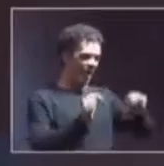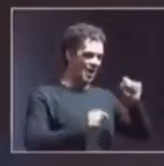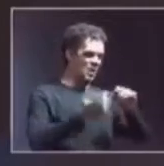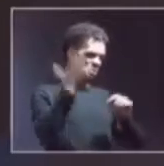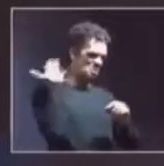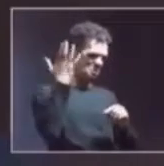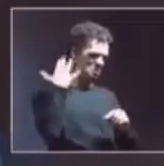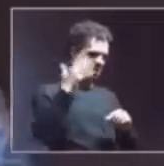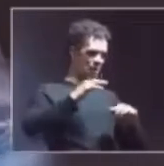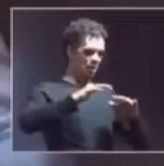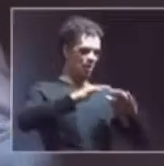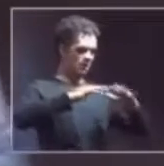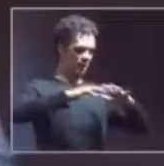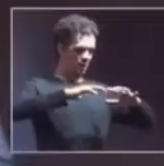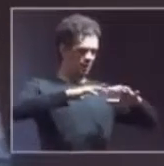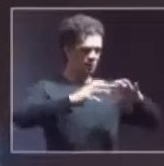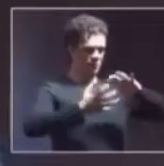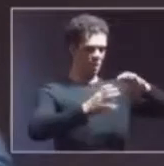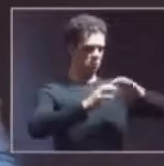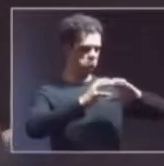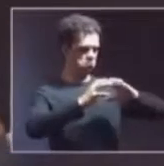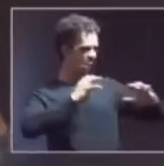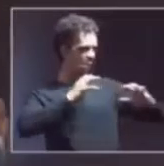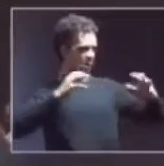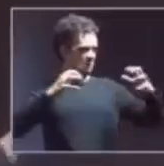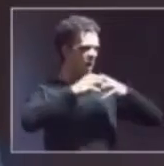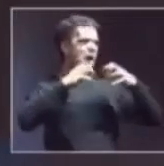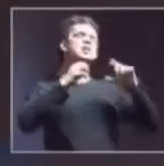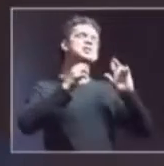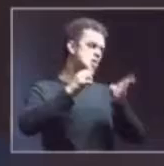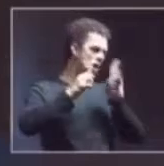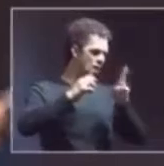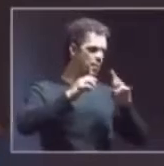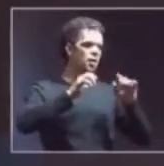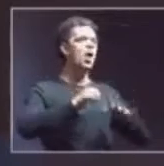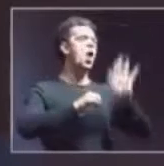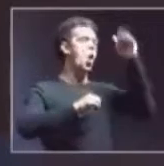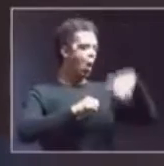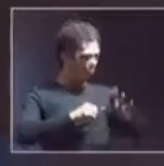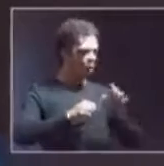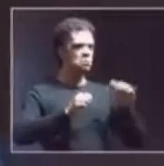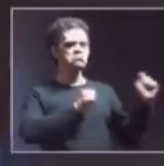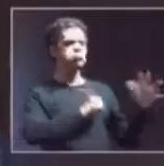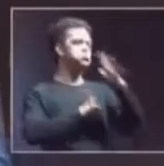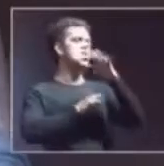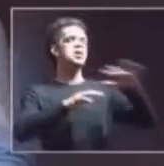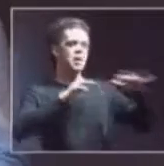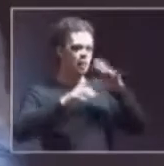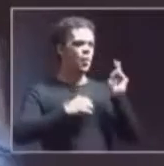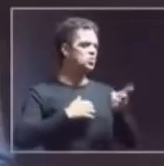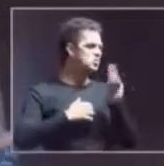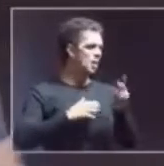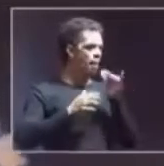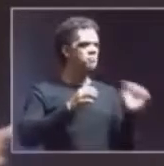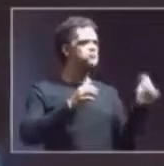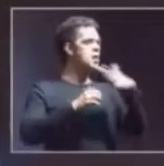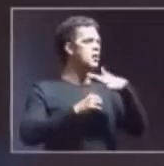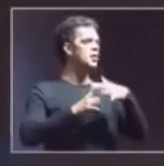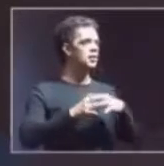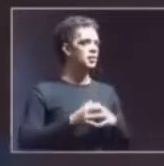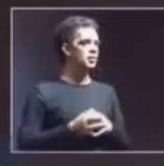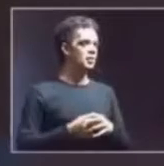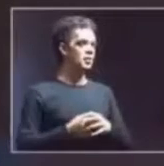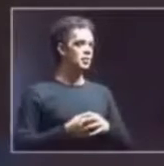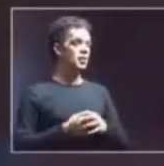aconteceram. As placas tectônicas do planeta sempre se chocaram, ondas sempre aconteceram, terremotos, maremotos. A única coisa que a gente tem